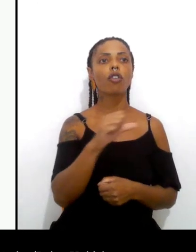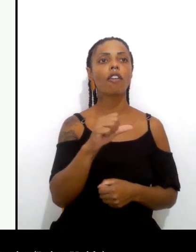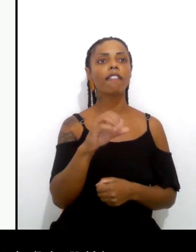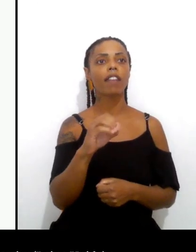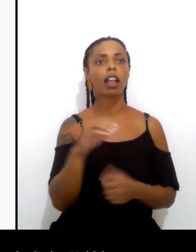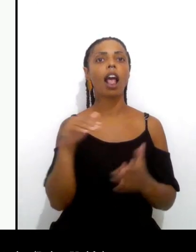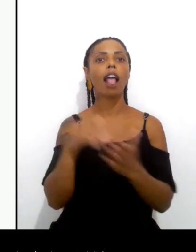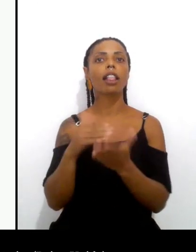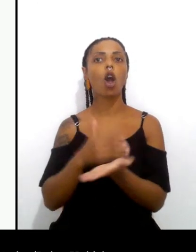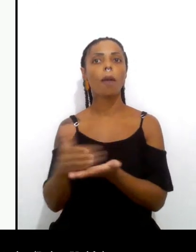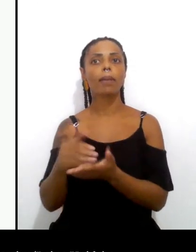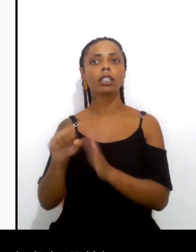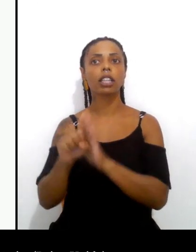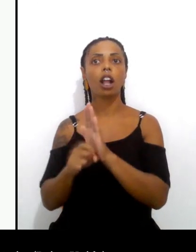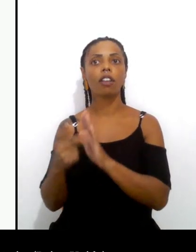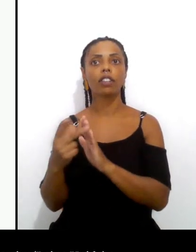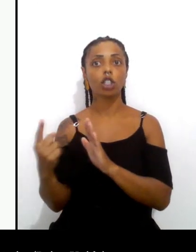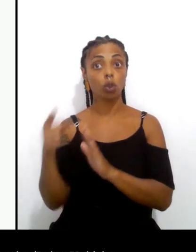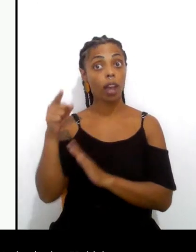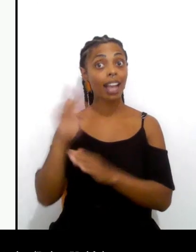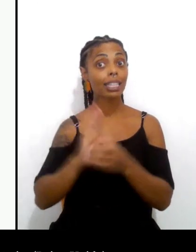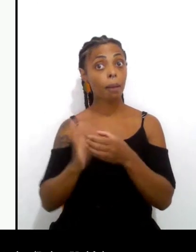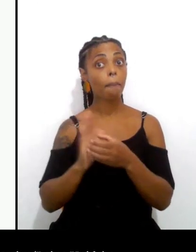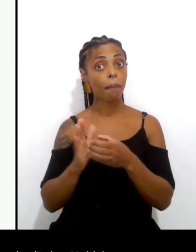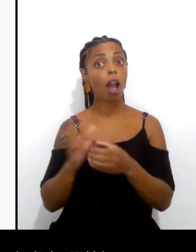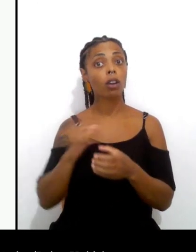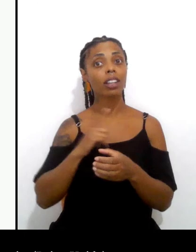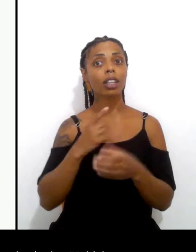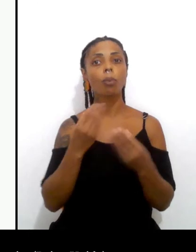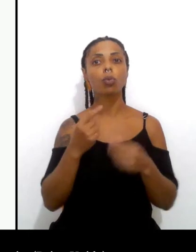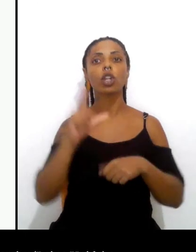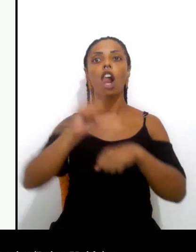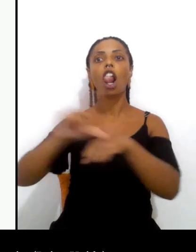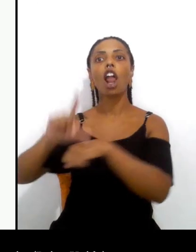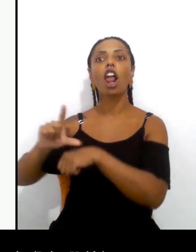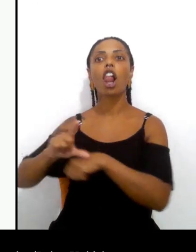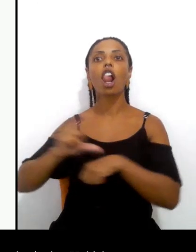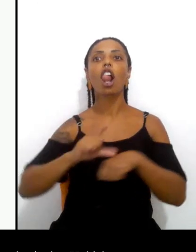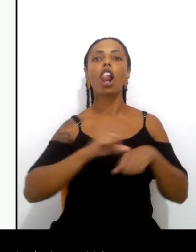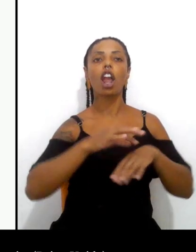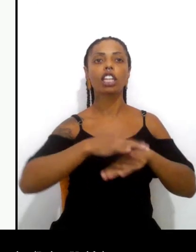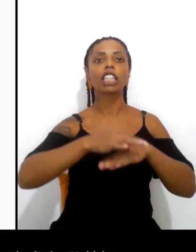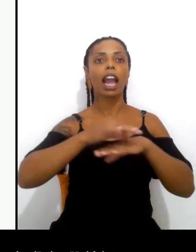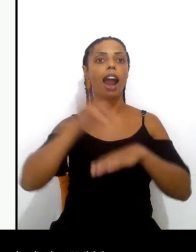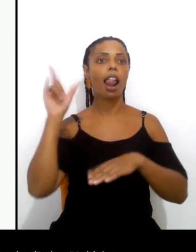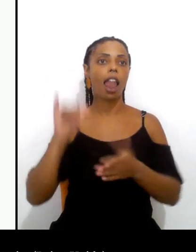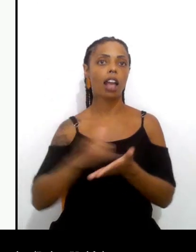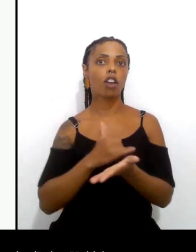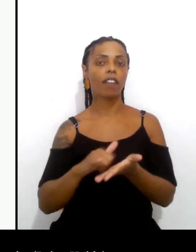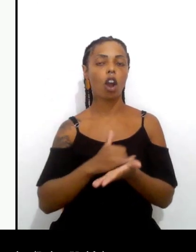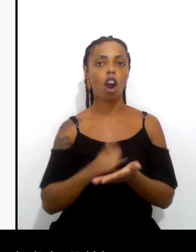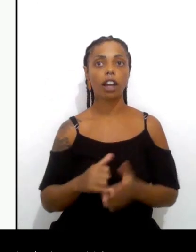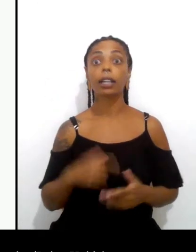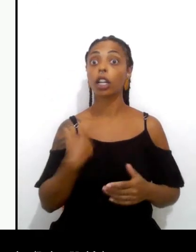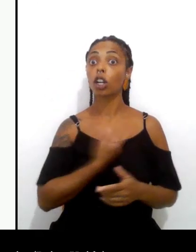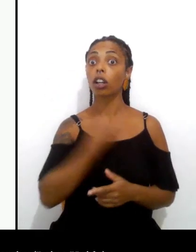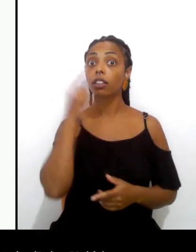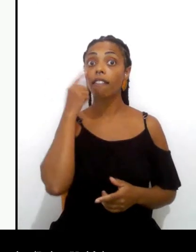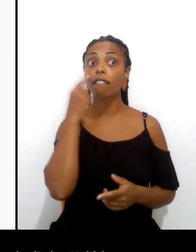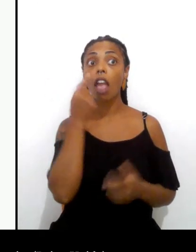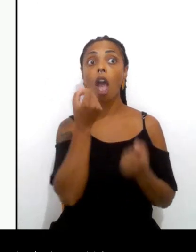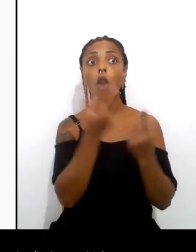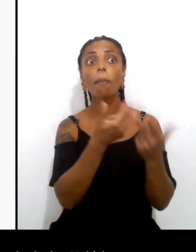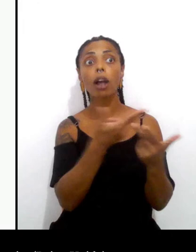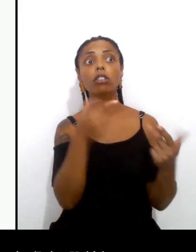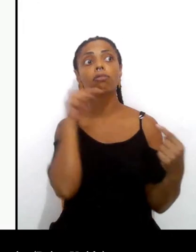e nesse bairro nesse bairro dos frigoríficos e açougues de Nova York e nós vemos elementos comuns nessa